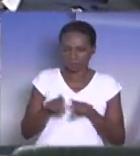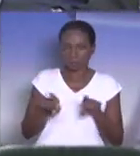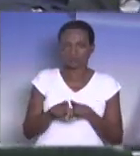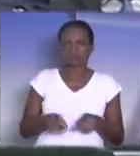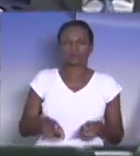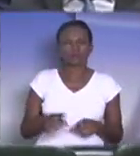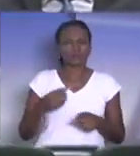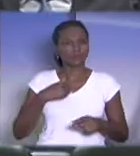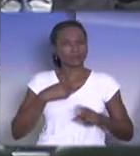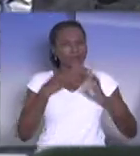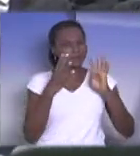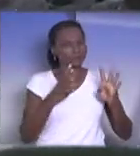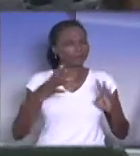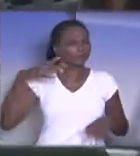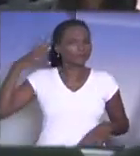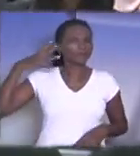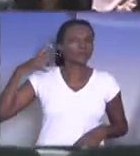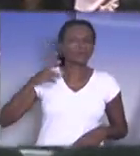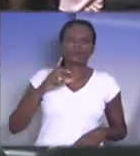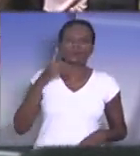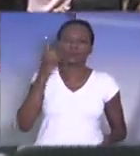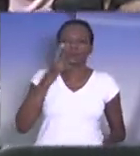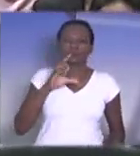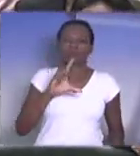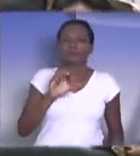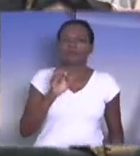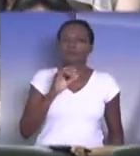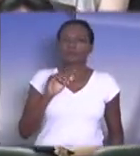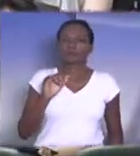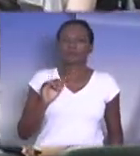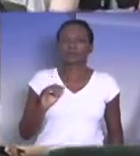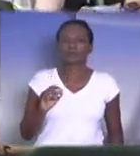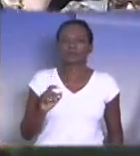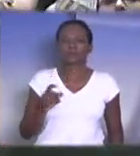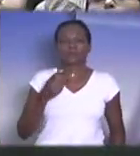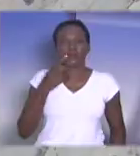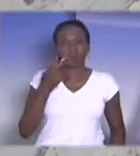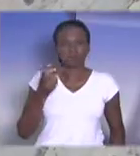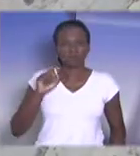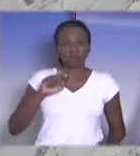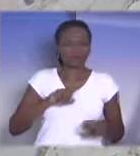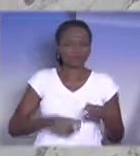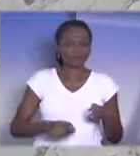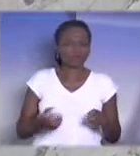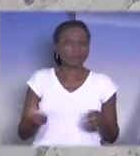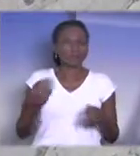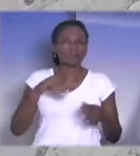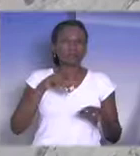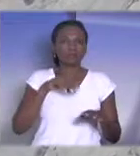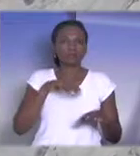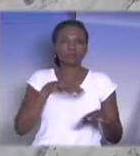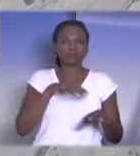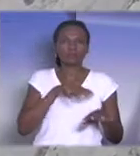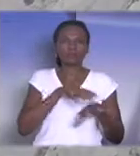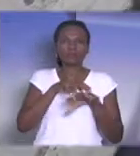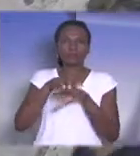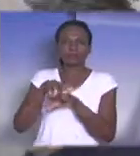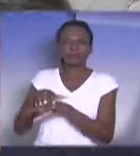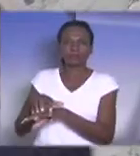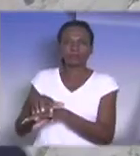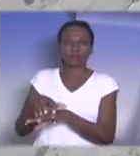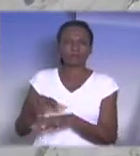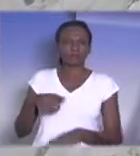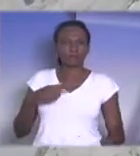problema do abuso sexual nos transportes. Deputada, eu tenho um projeto nessa casa que trata justamente desse assunto,